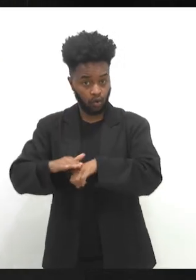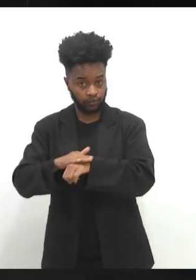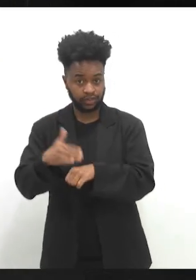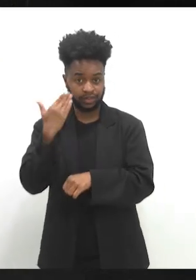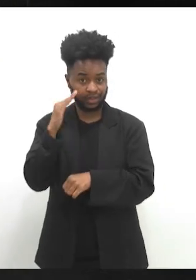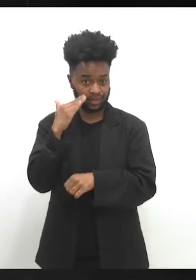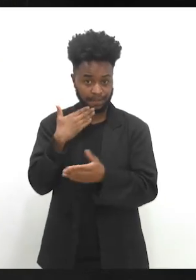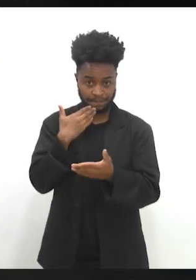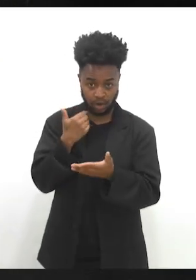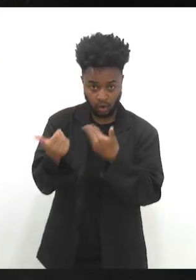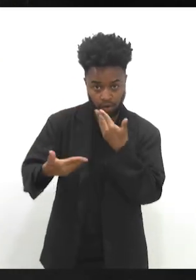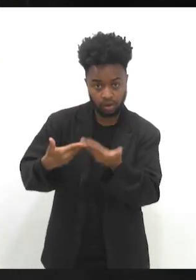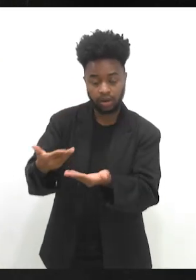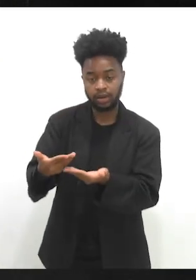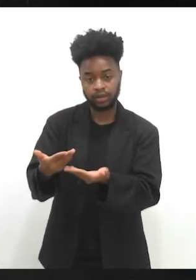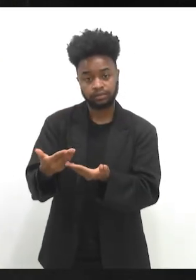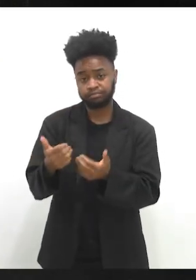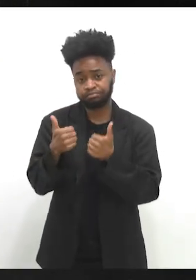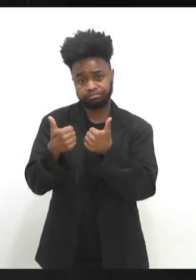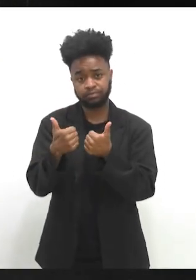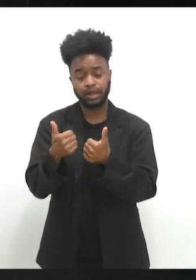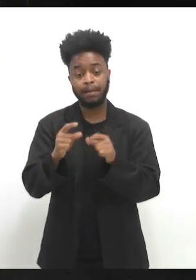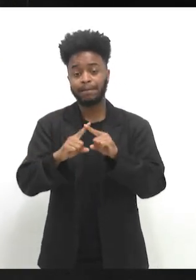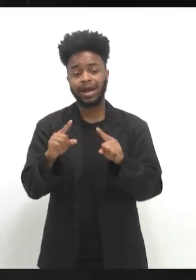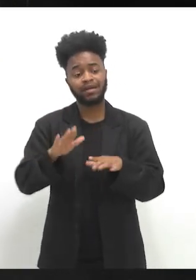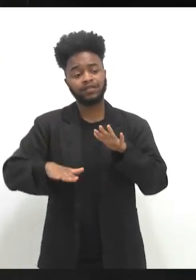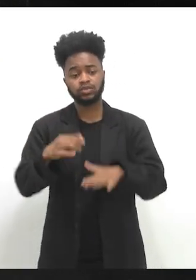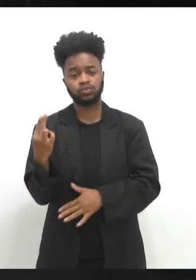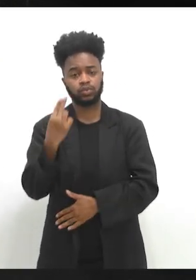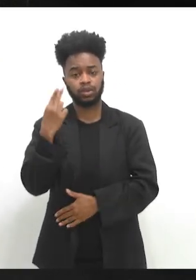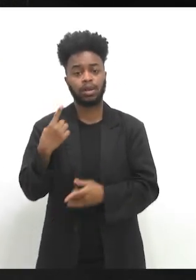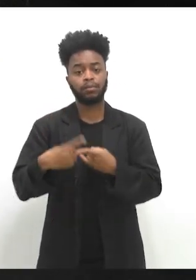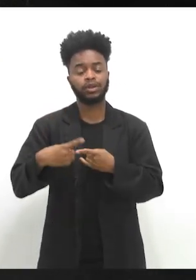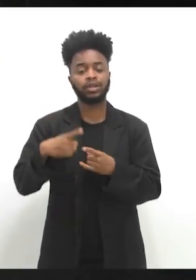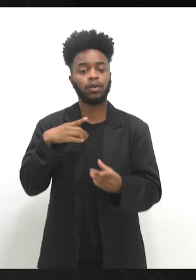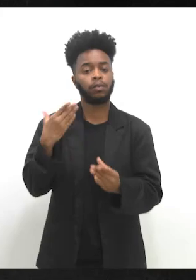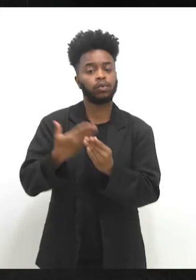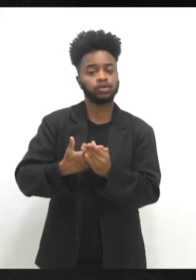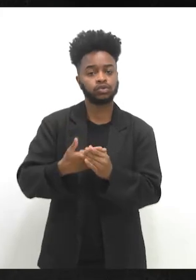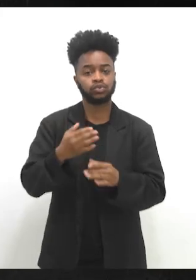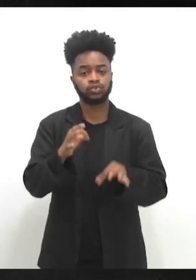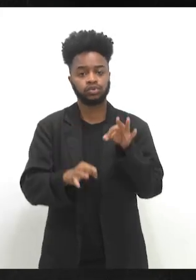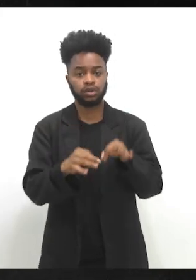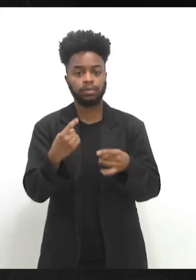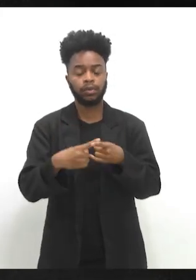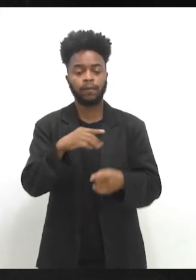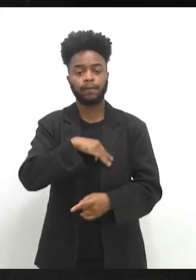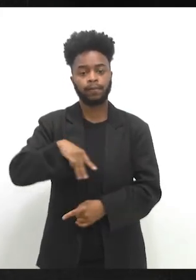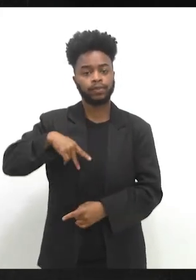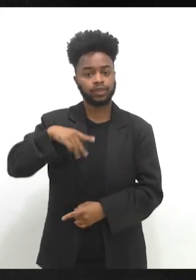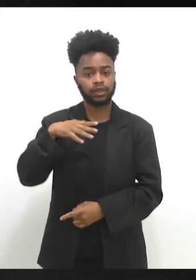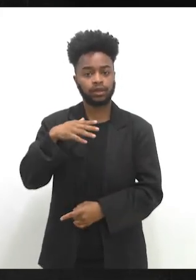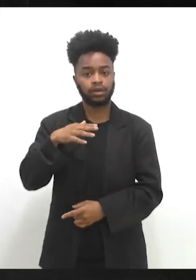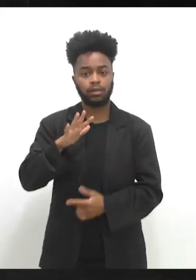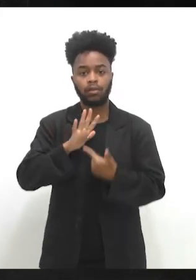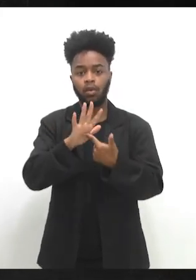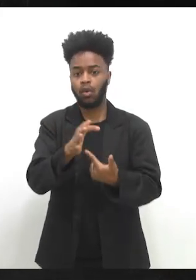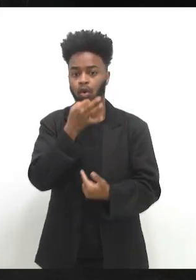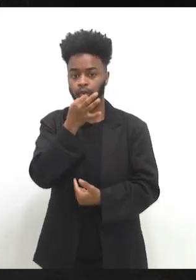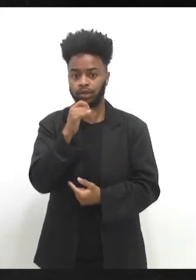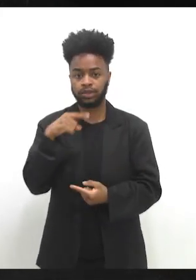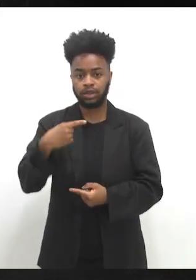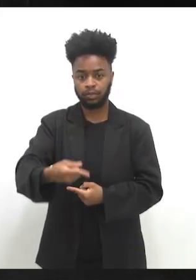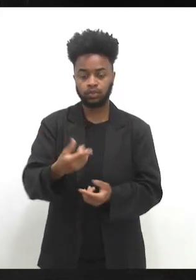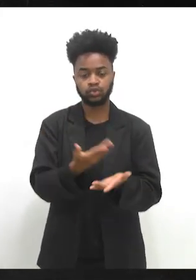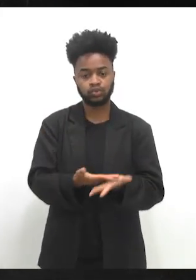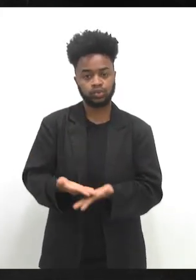conversar e se entender, é o melhor dos mundos, mas nem sempre isso é possível. Por isso que existe esse processo judicial, que o Ministério Público vai opinar depois de ser